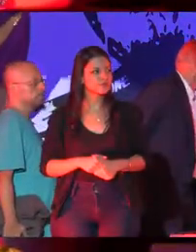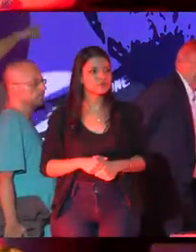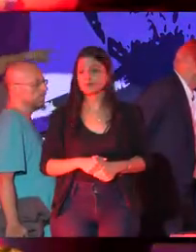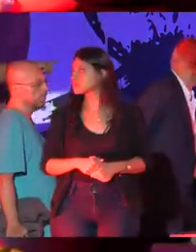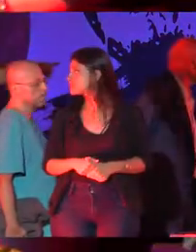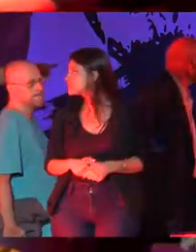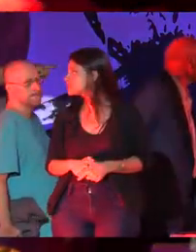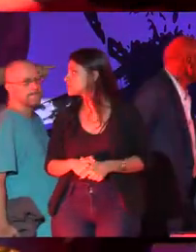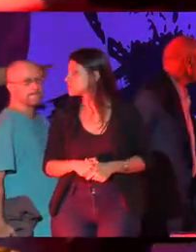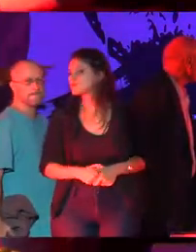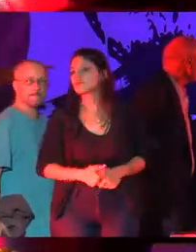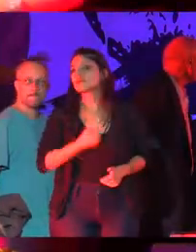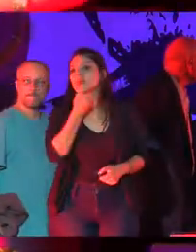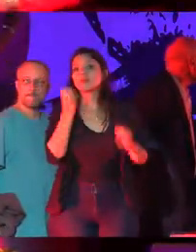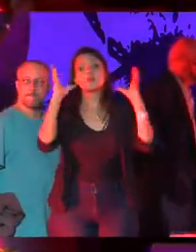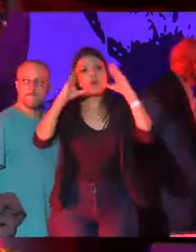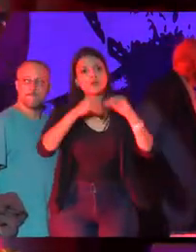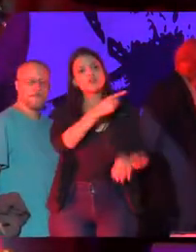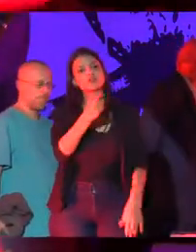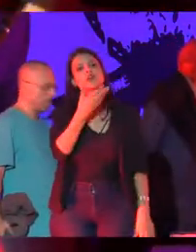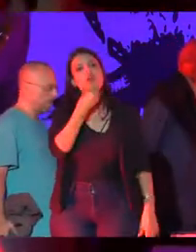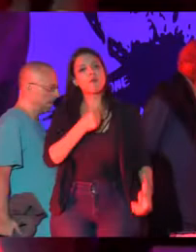Boa noite, companheiros e companheiras.